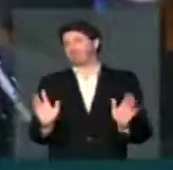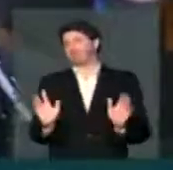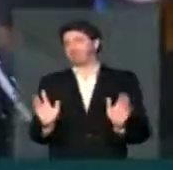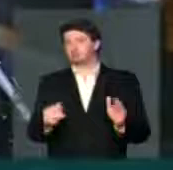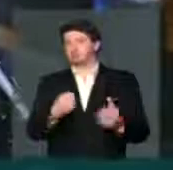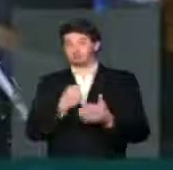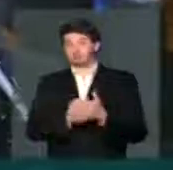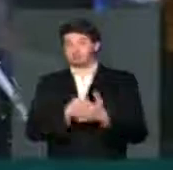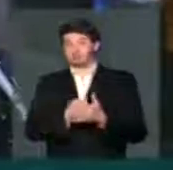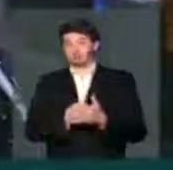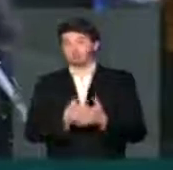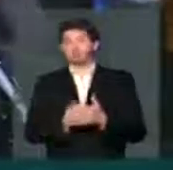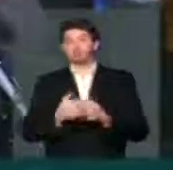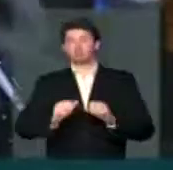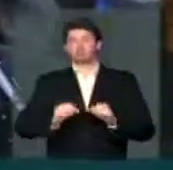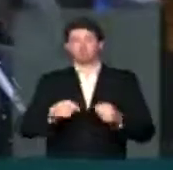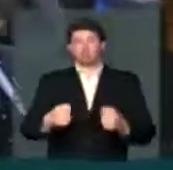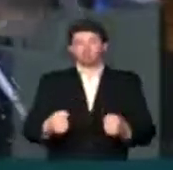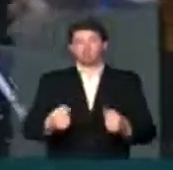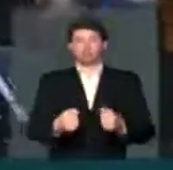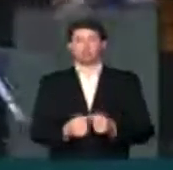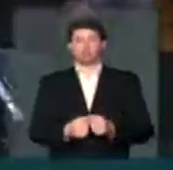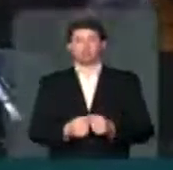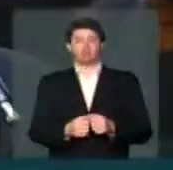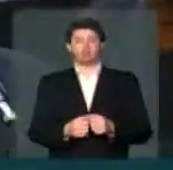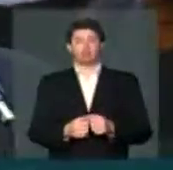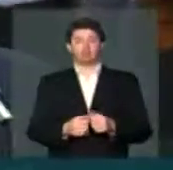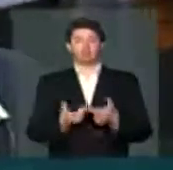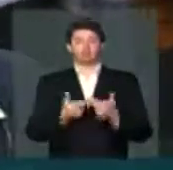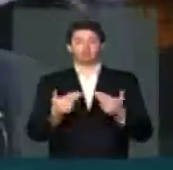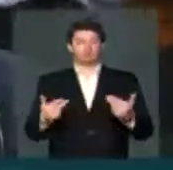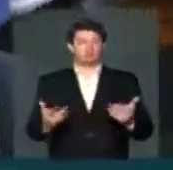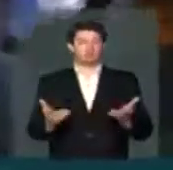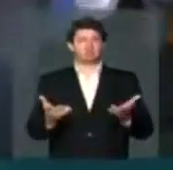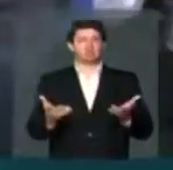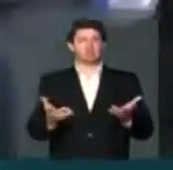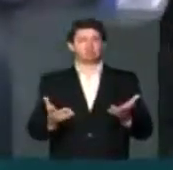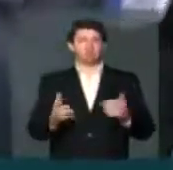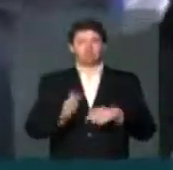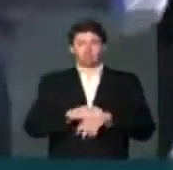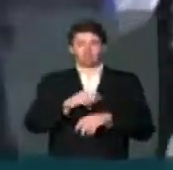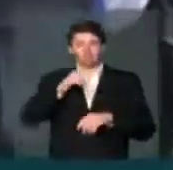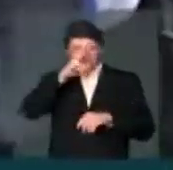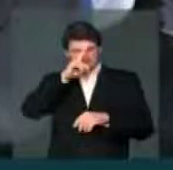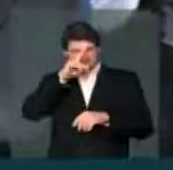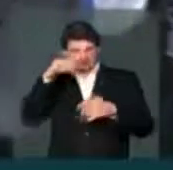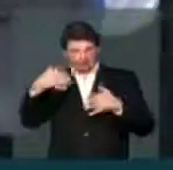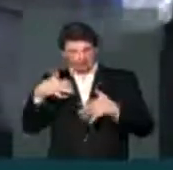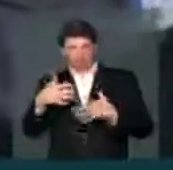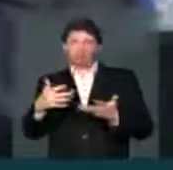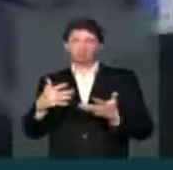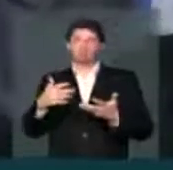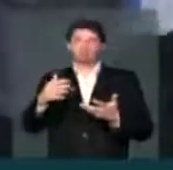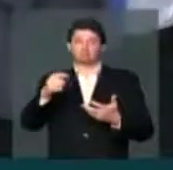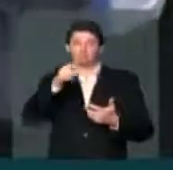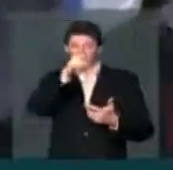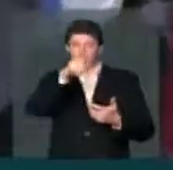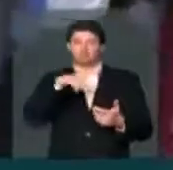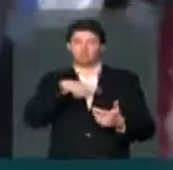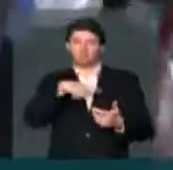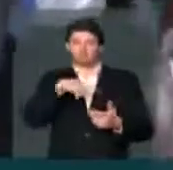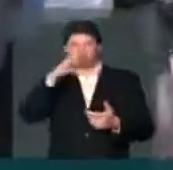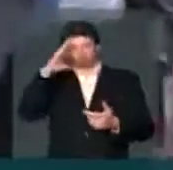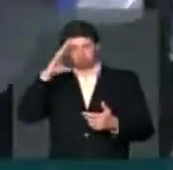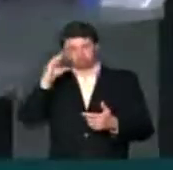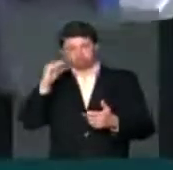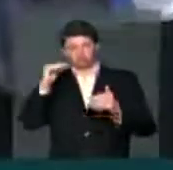na luta, na defesa das causas, até mesmo as causas polêmicas. Vossa Excelência, com a sua serenidade,